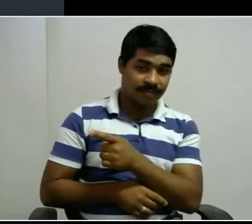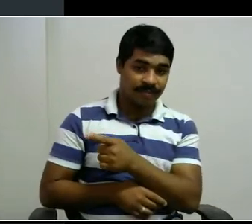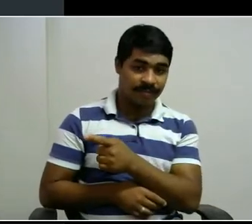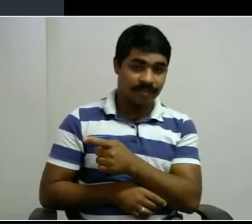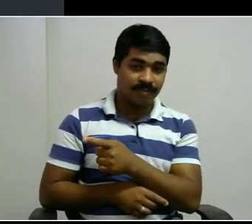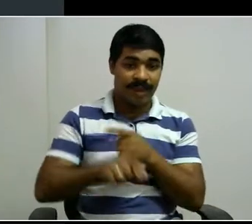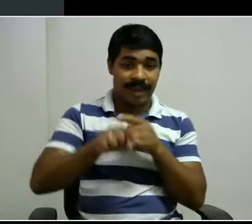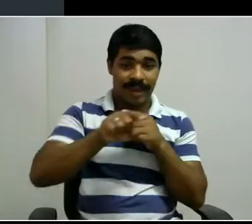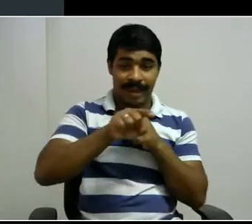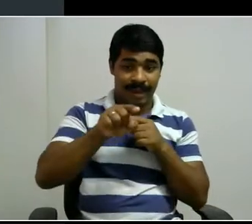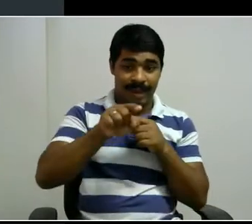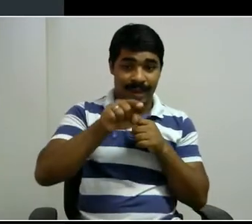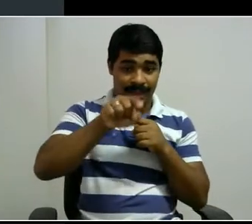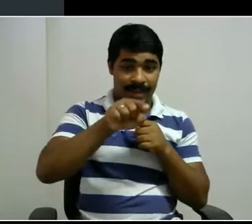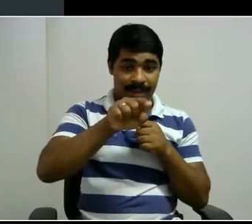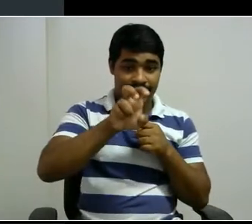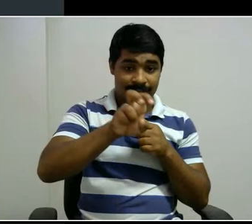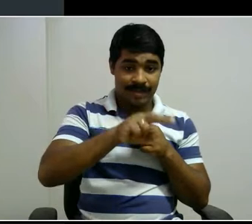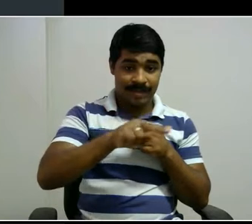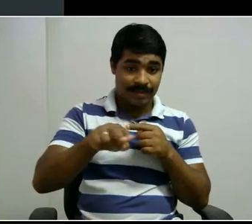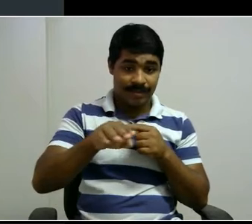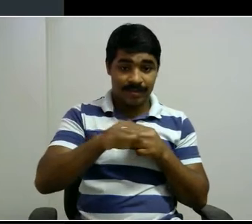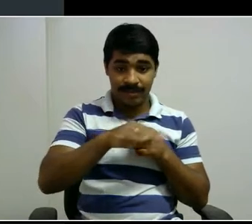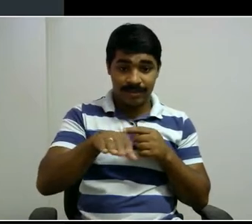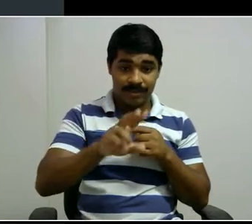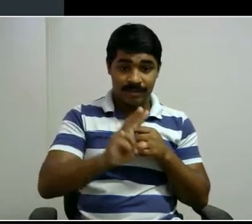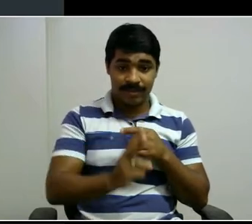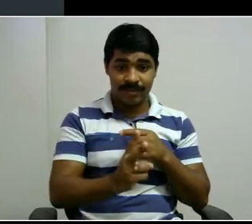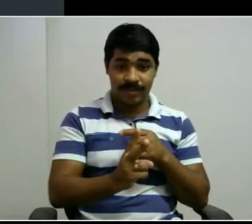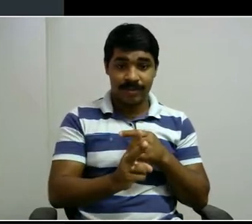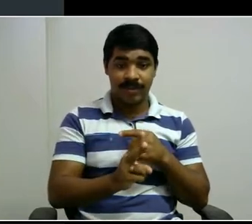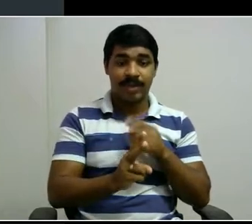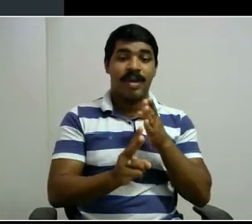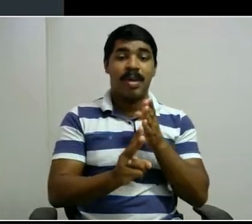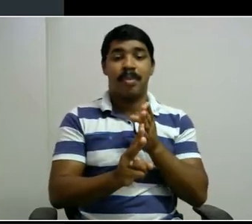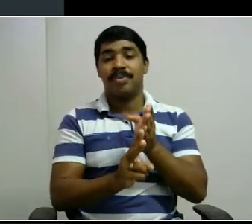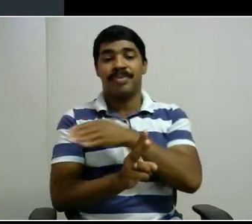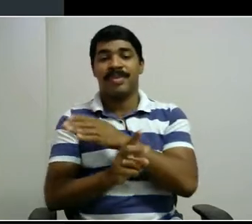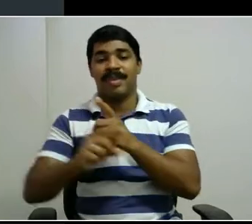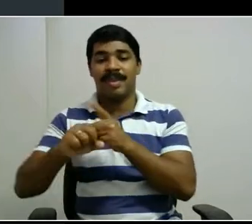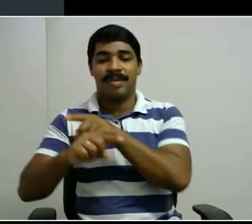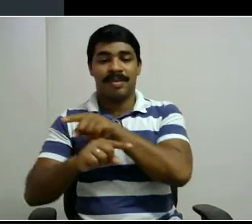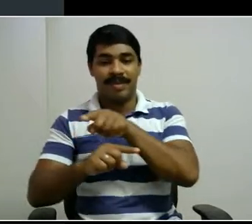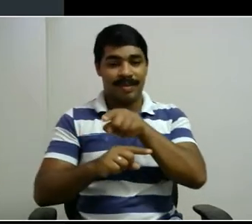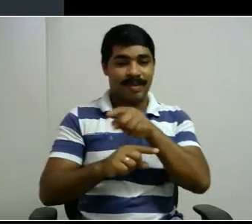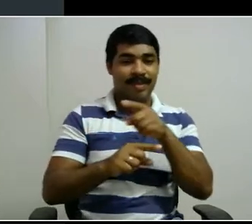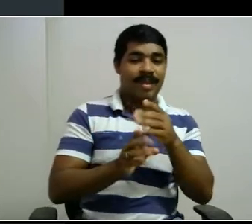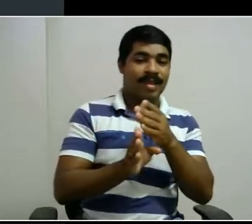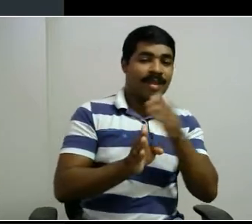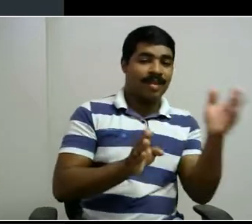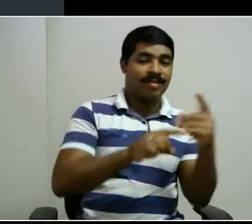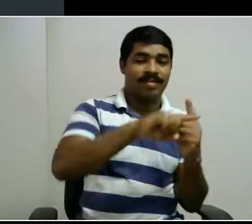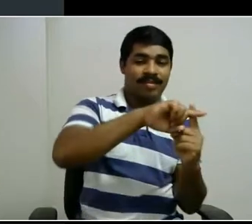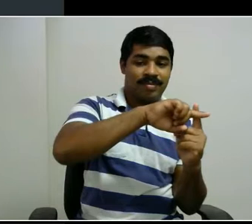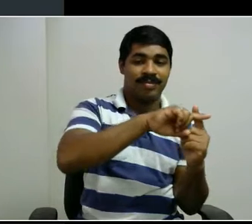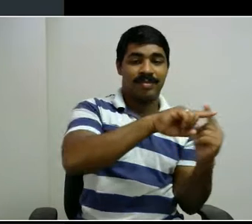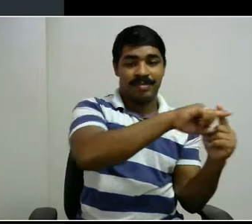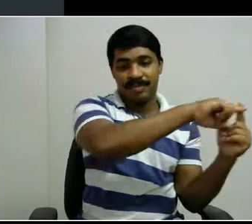Tá? Como eu disse que não precisava decorar, basta você fazer o seguinte. Ó. Como eu sei que a função é crescente, então ela